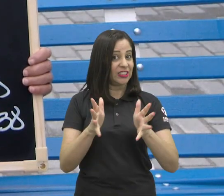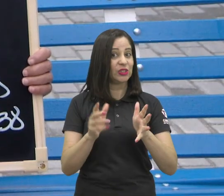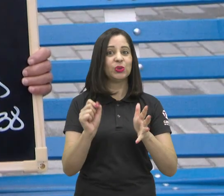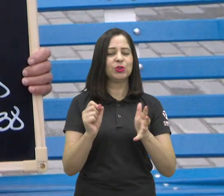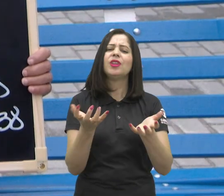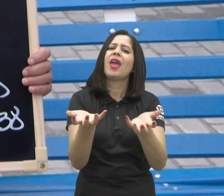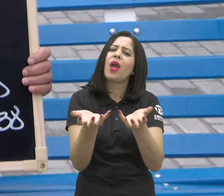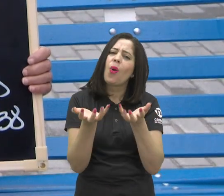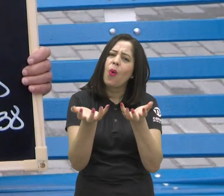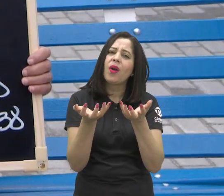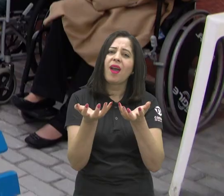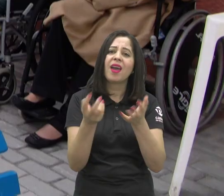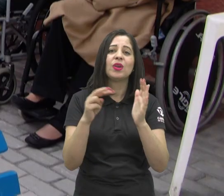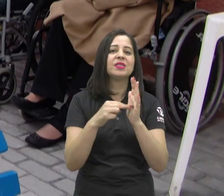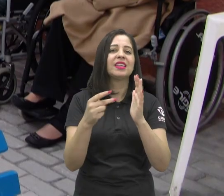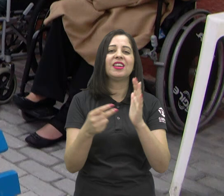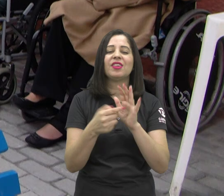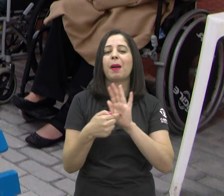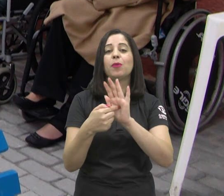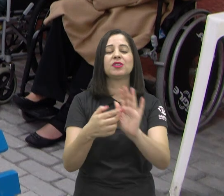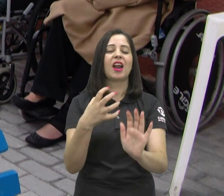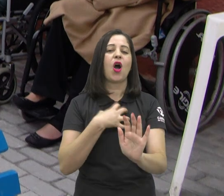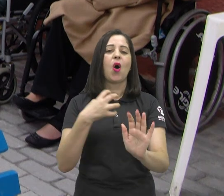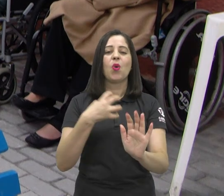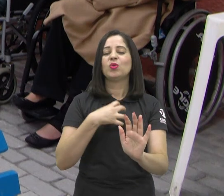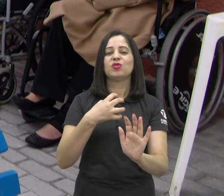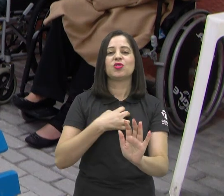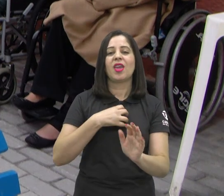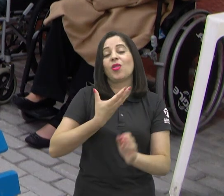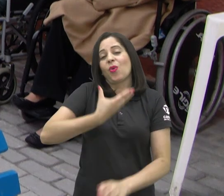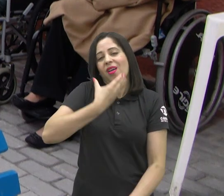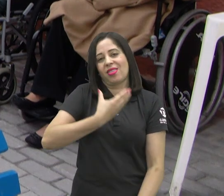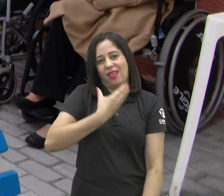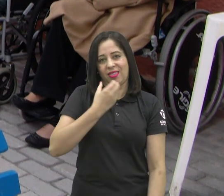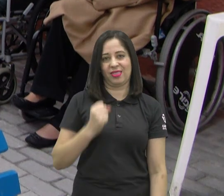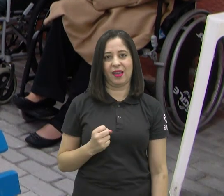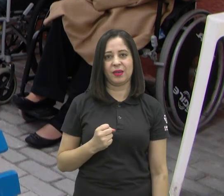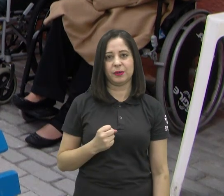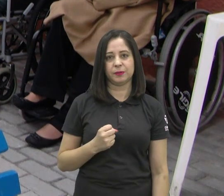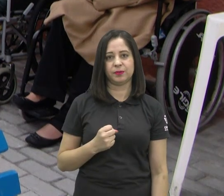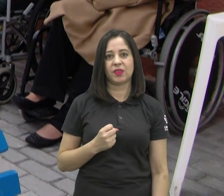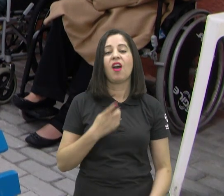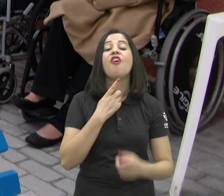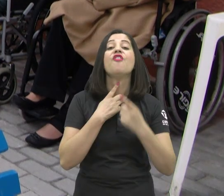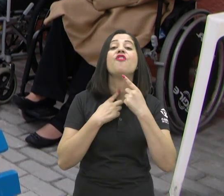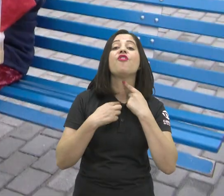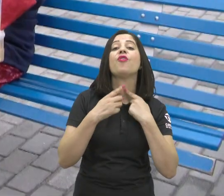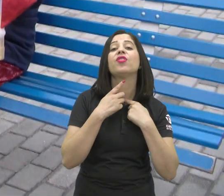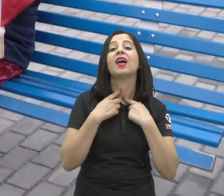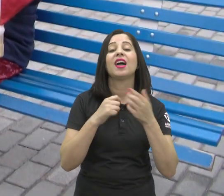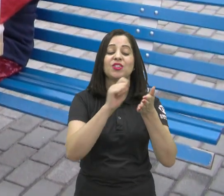ação Eu Ainda Quero, que espalha o verdadeiro espírito natalino em casas de idosos da região.